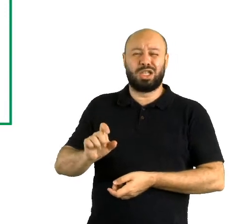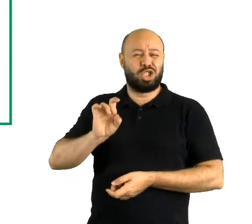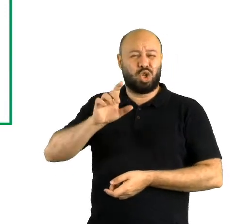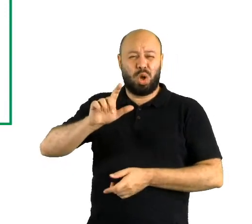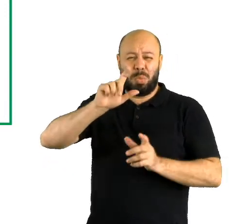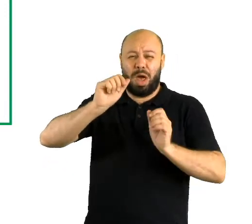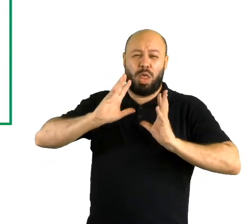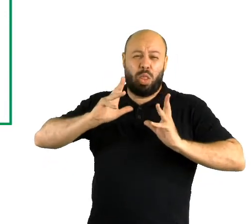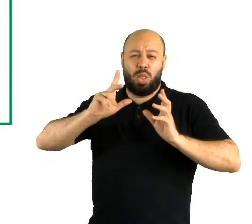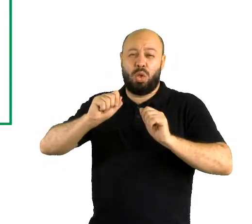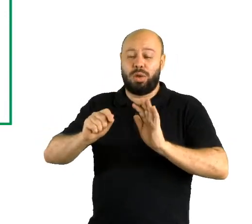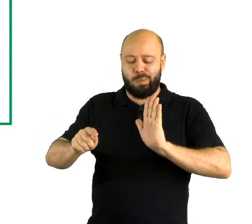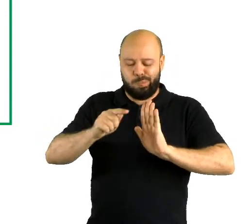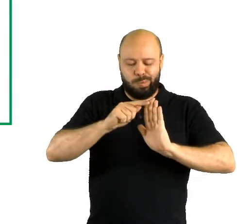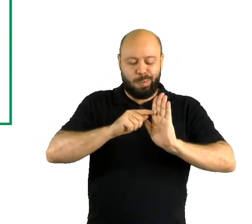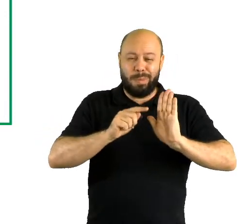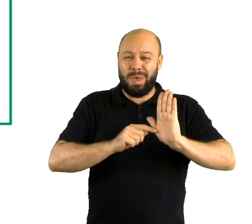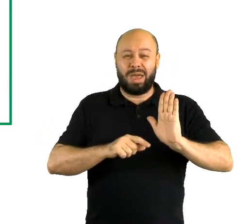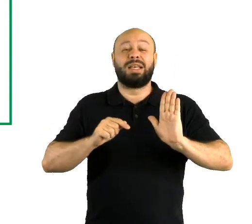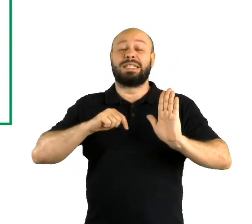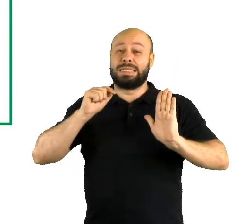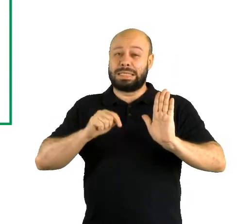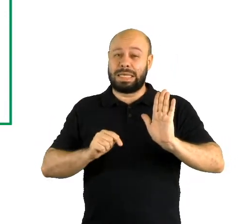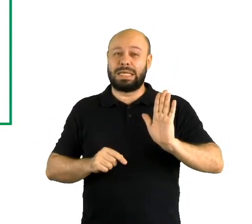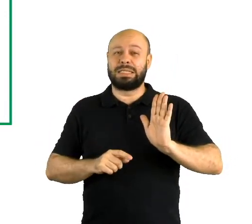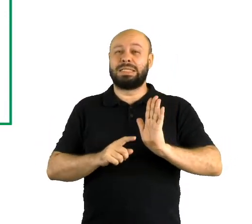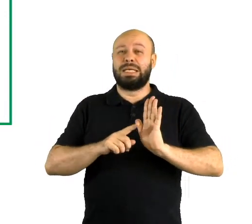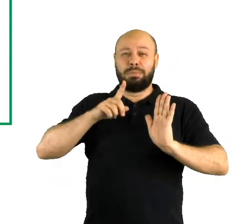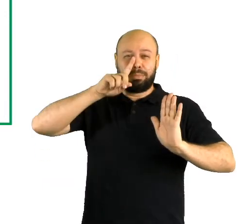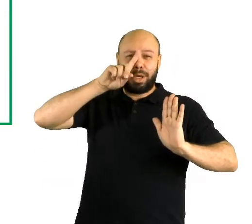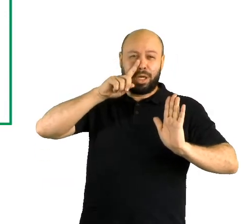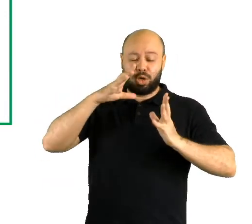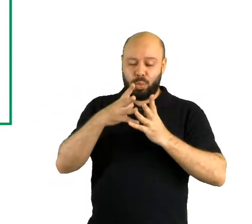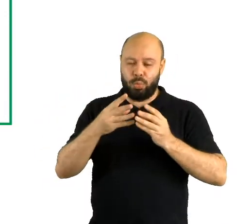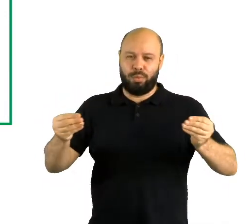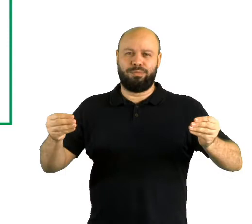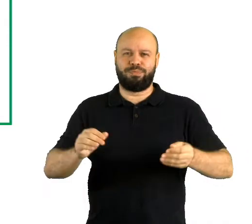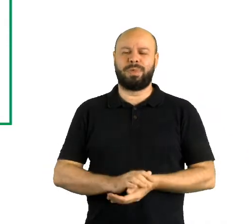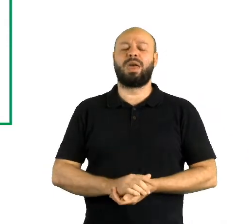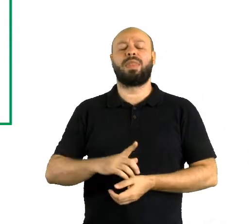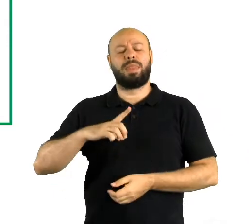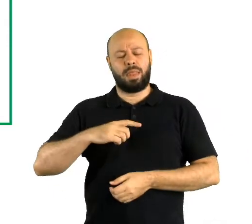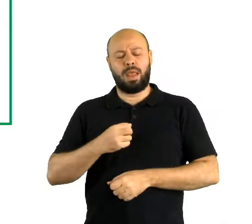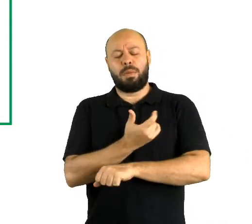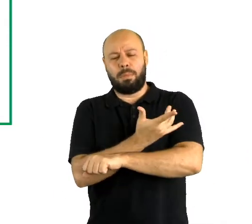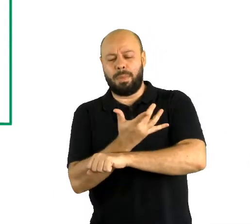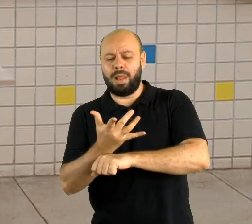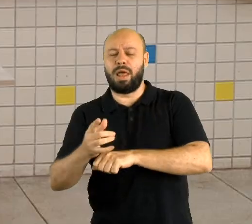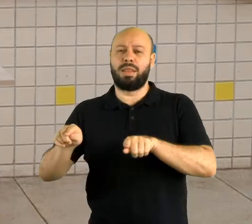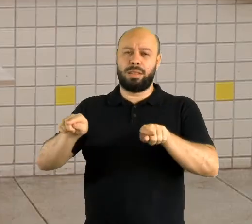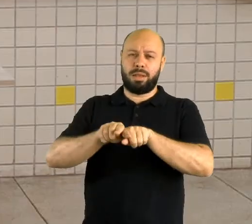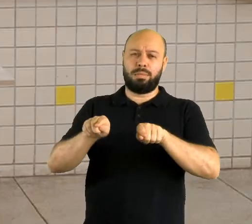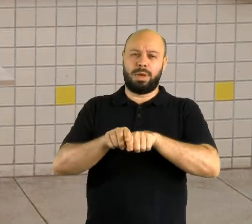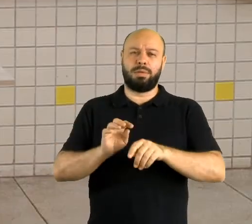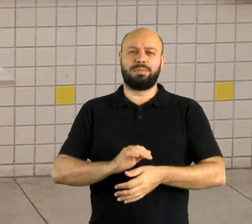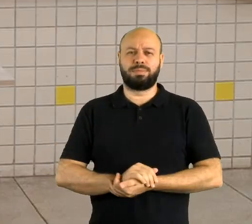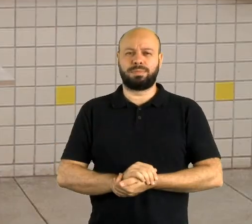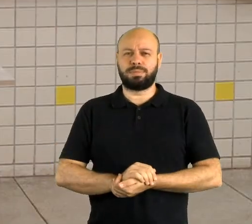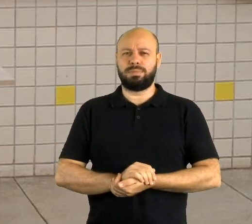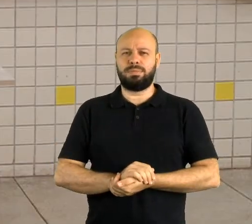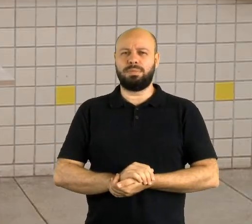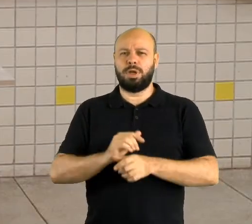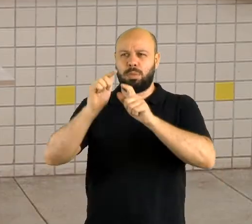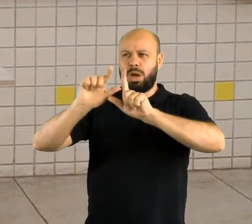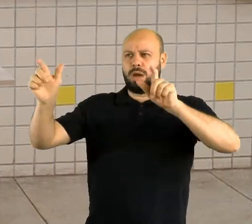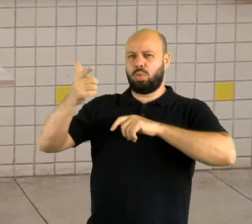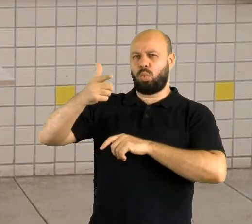na lista de ameaçada de extinção. Também temos plantas ameaçadas de extinção. Vamos para o próximo